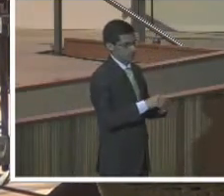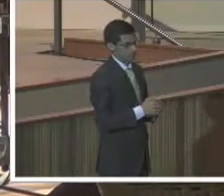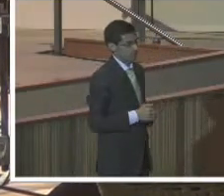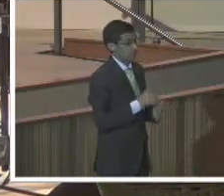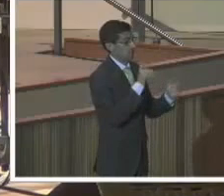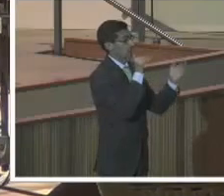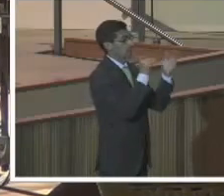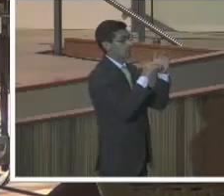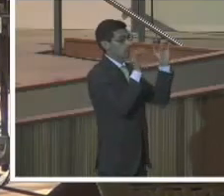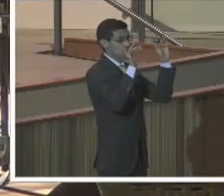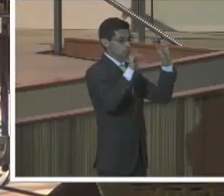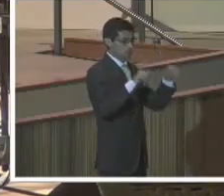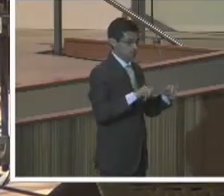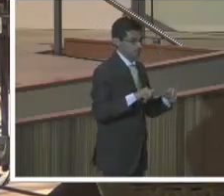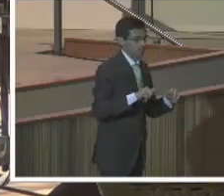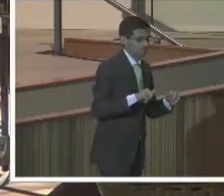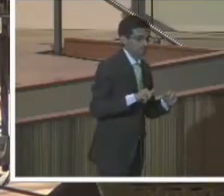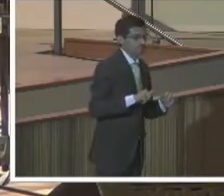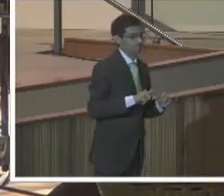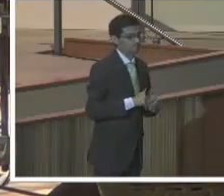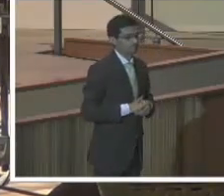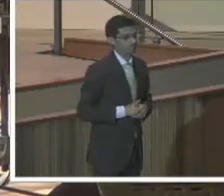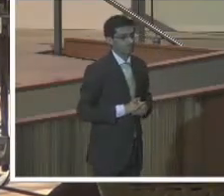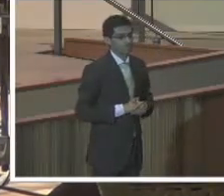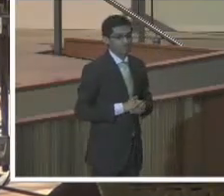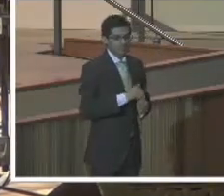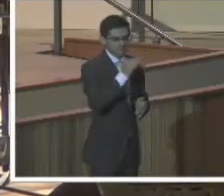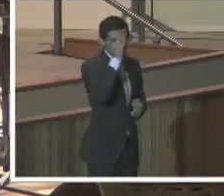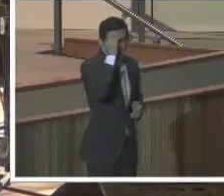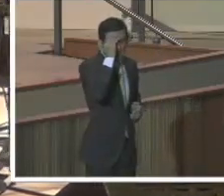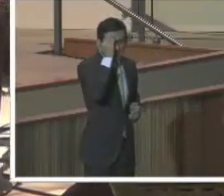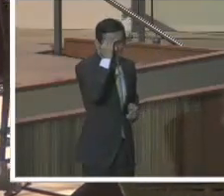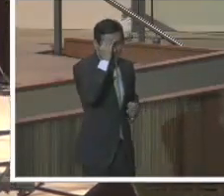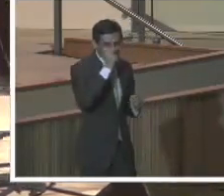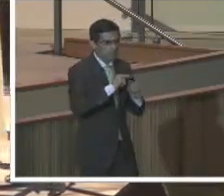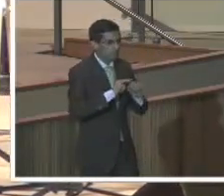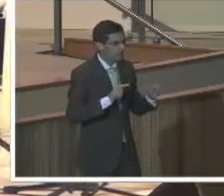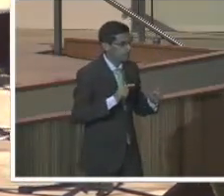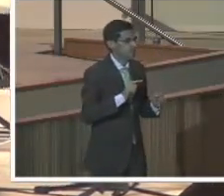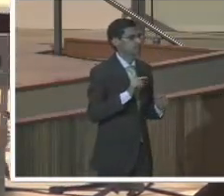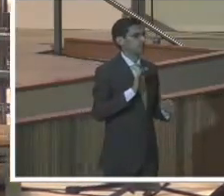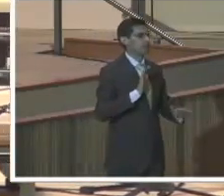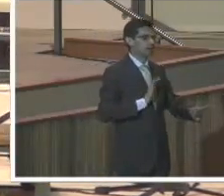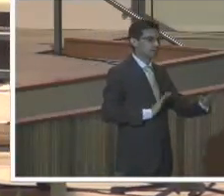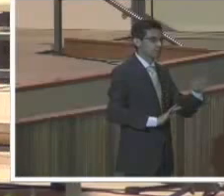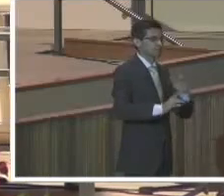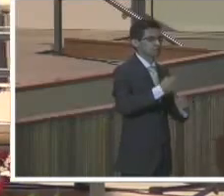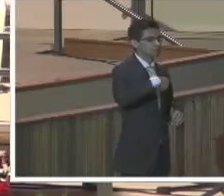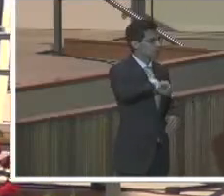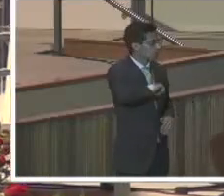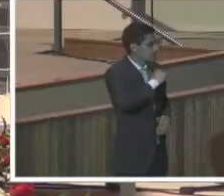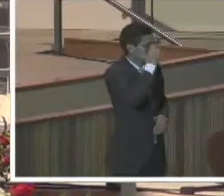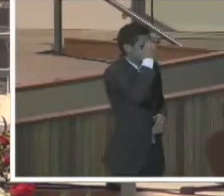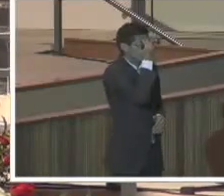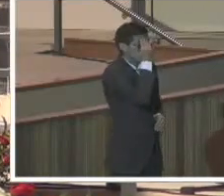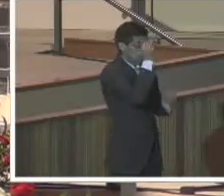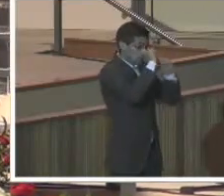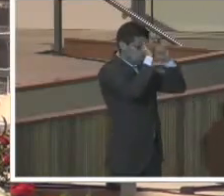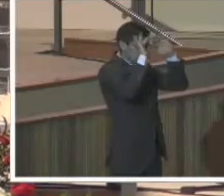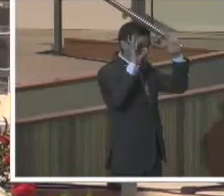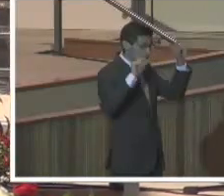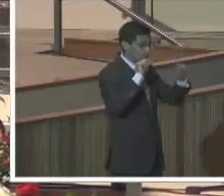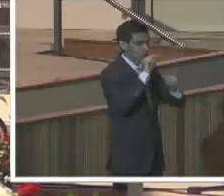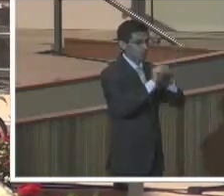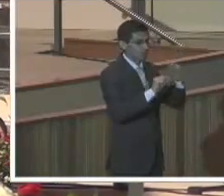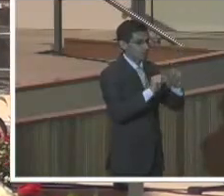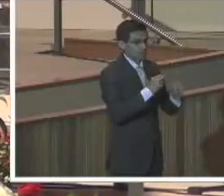Até o fim. E sabe, o pior é que a gente não compreende que não tem jeito